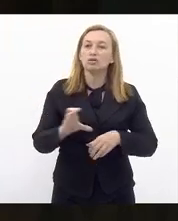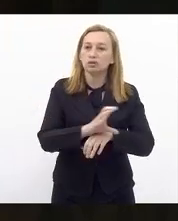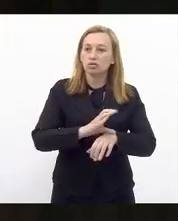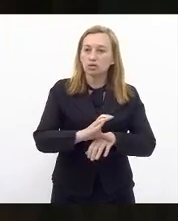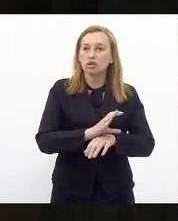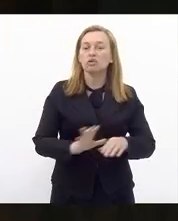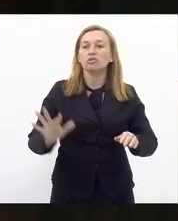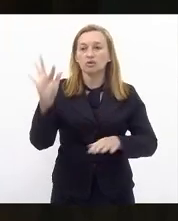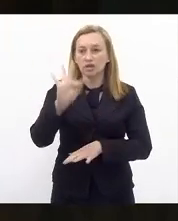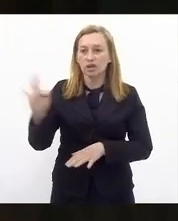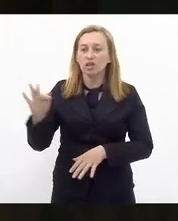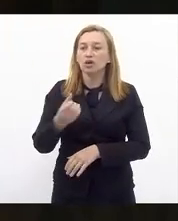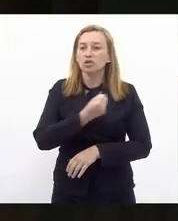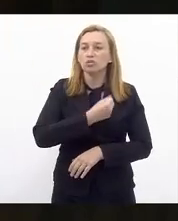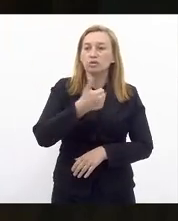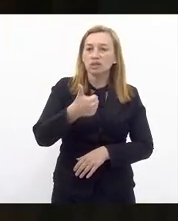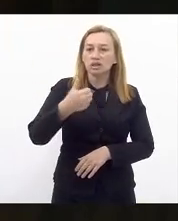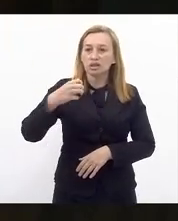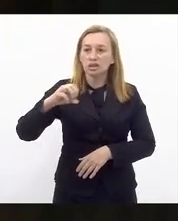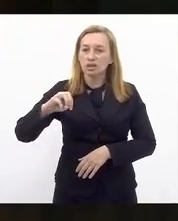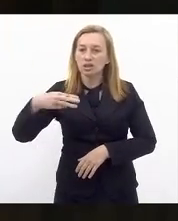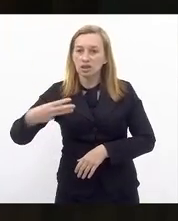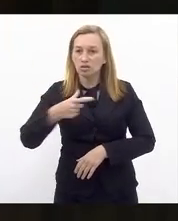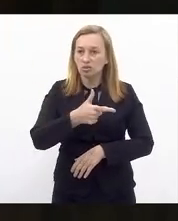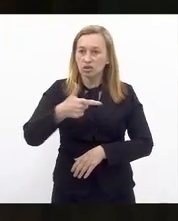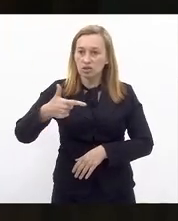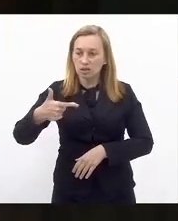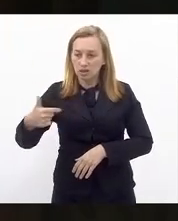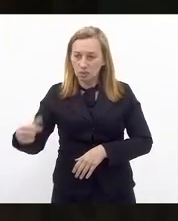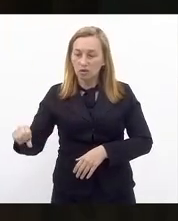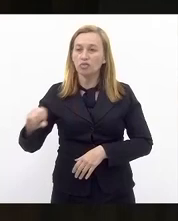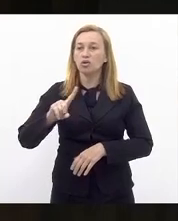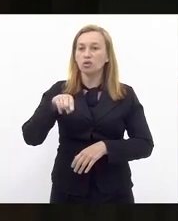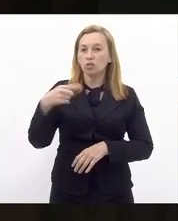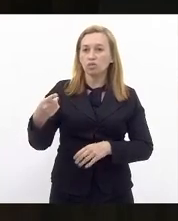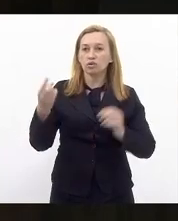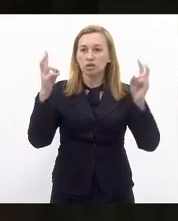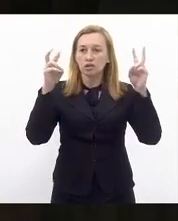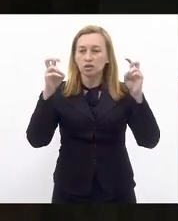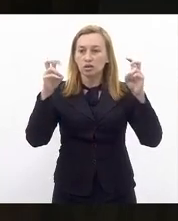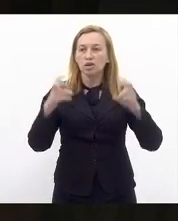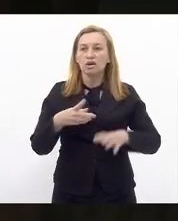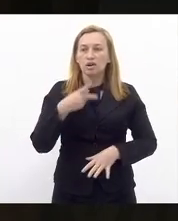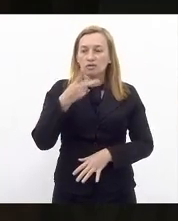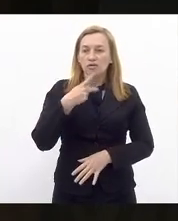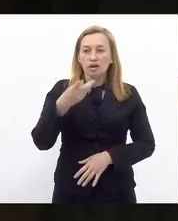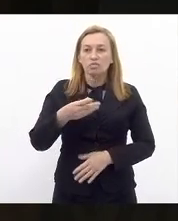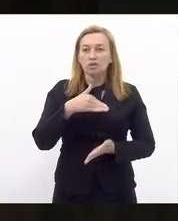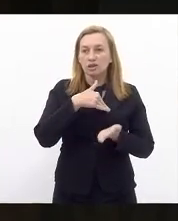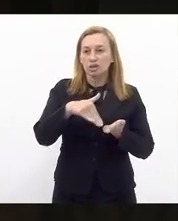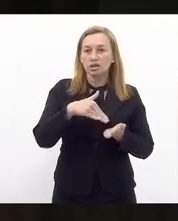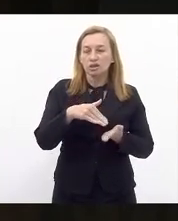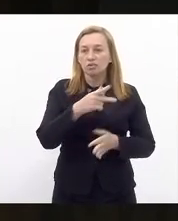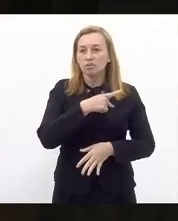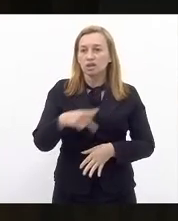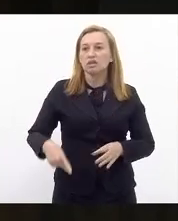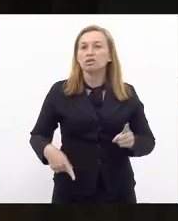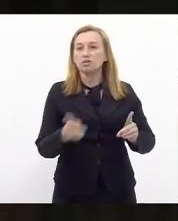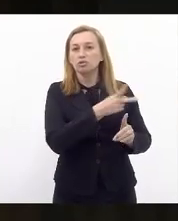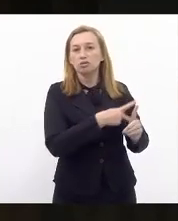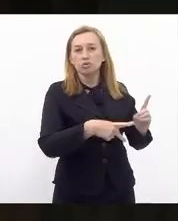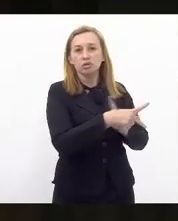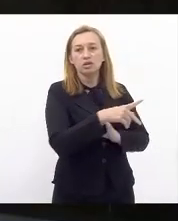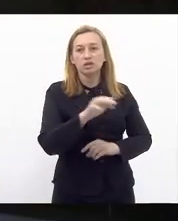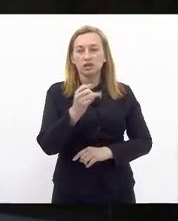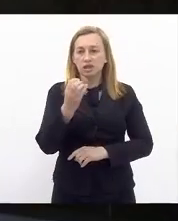Federal número 103/2019 e dá outras Providência vão passar a palavra para o secretário presidente do Rio previdência